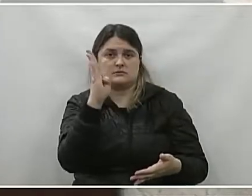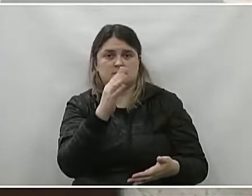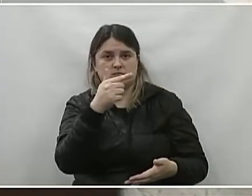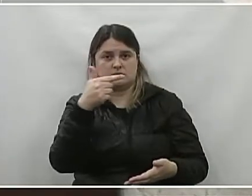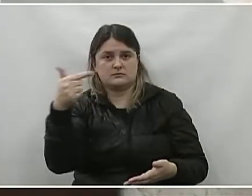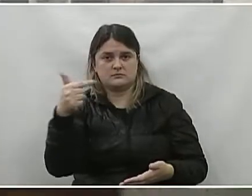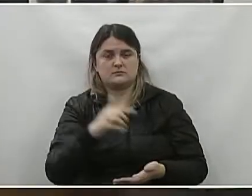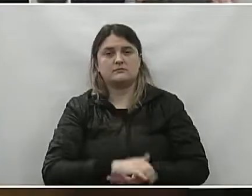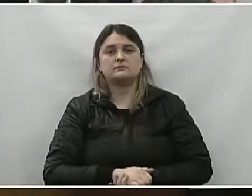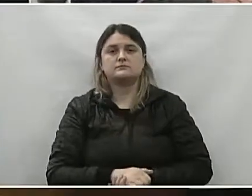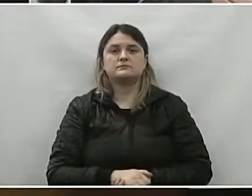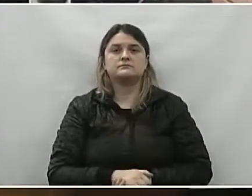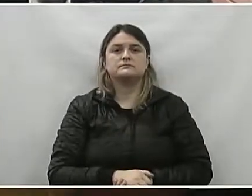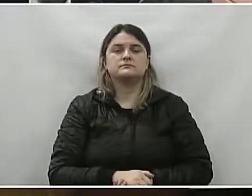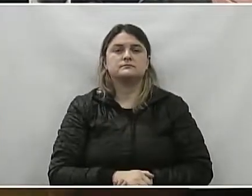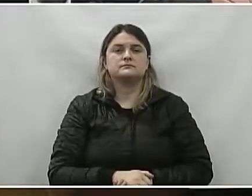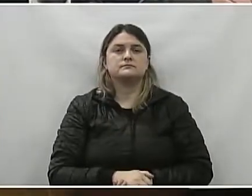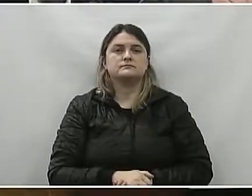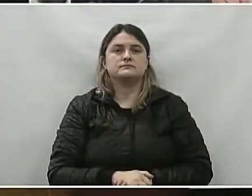2022.